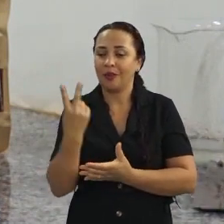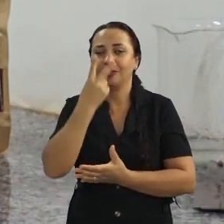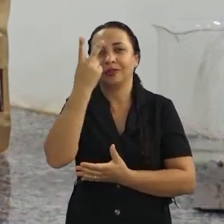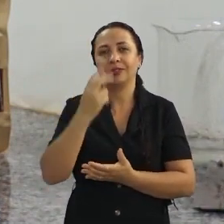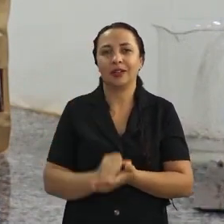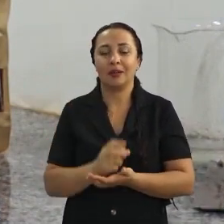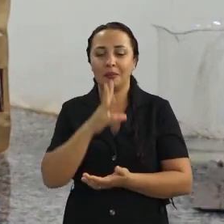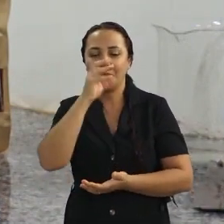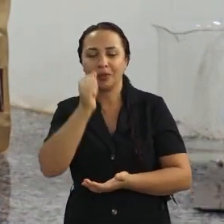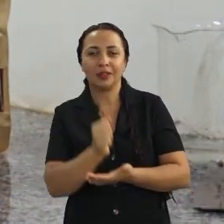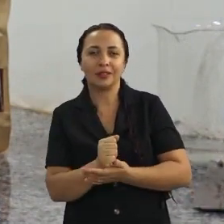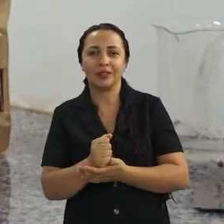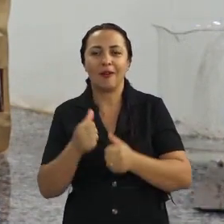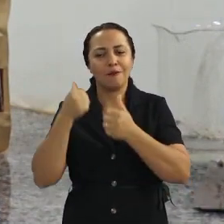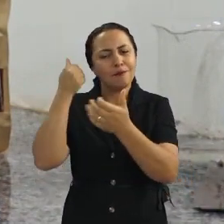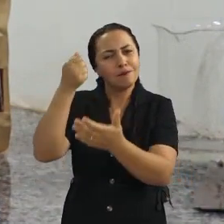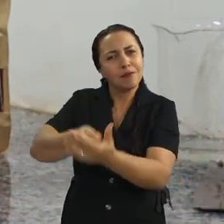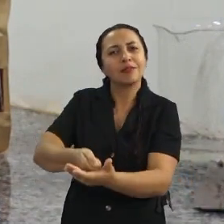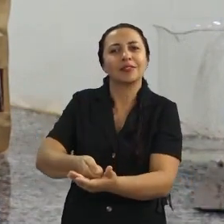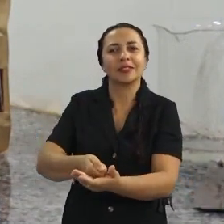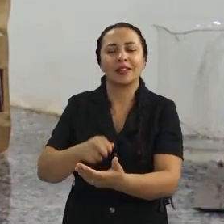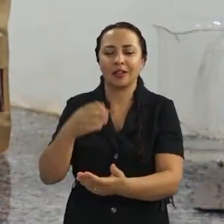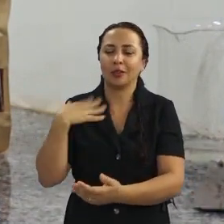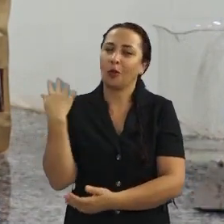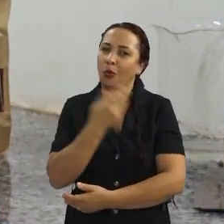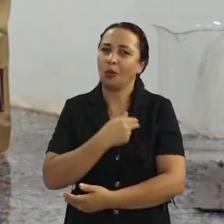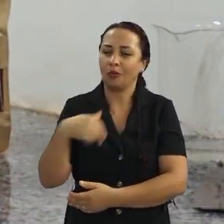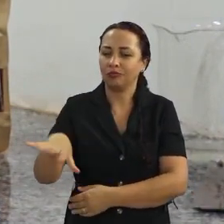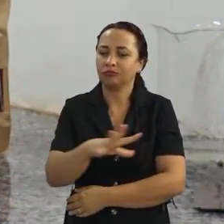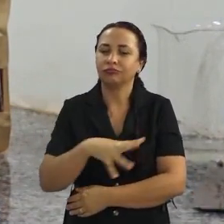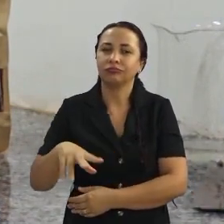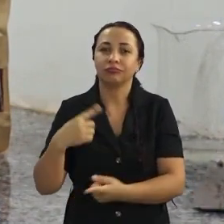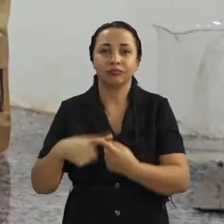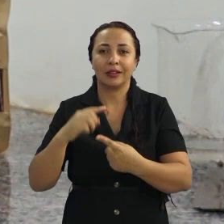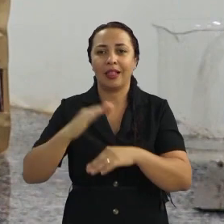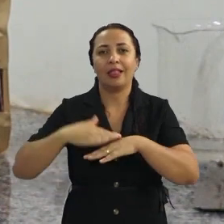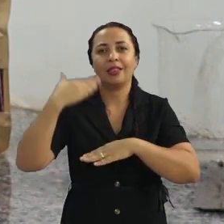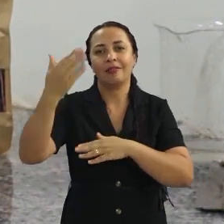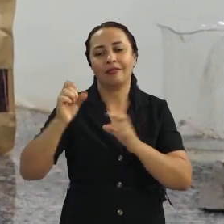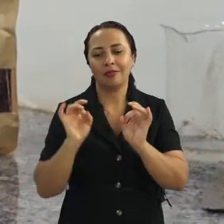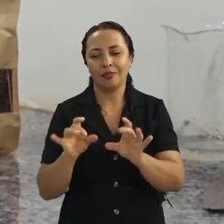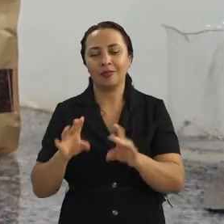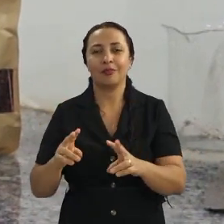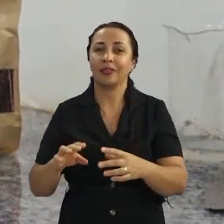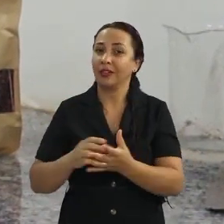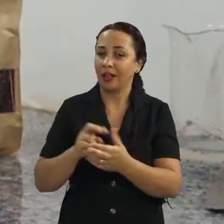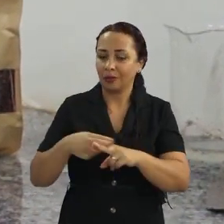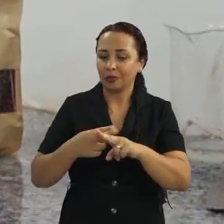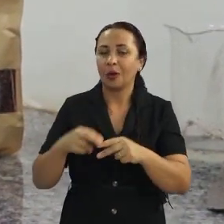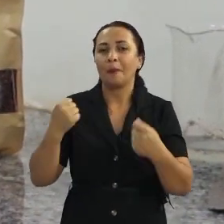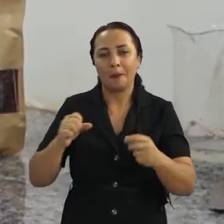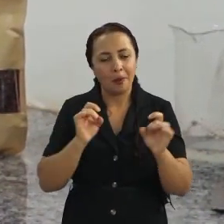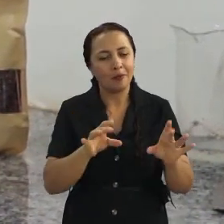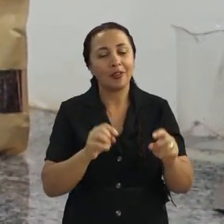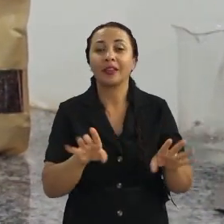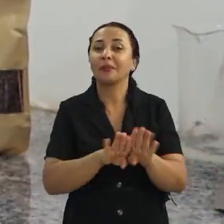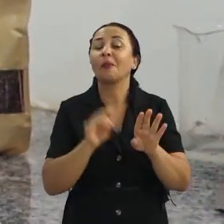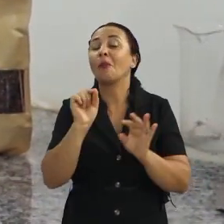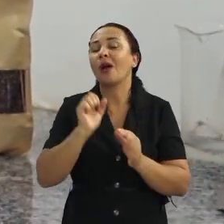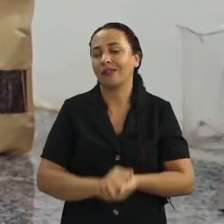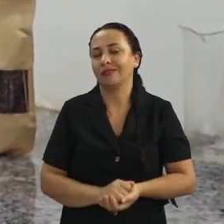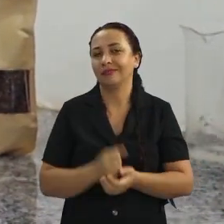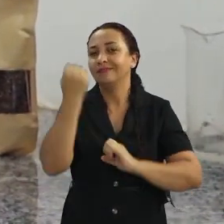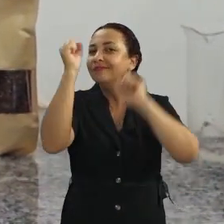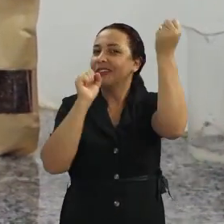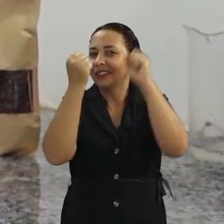a gente quer potencializar isso em nosso território para que além de vender chocolate a gente também pode vender o